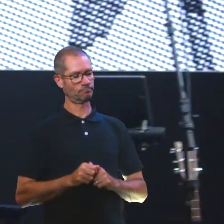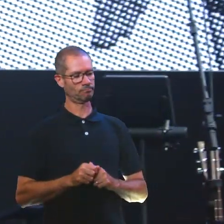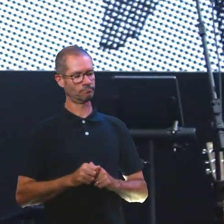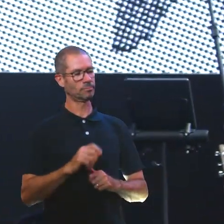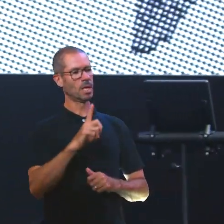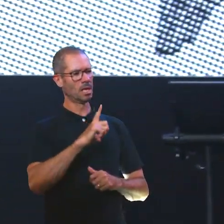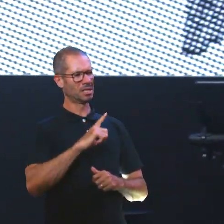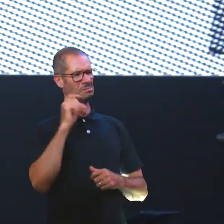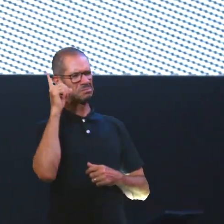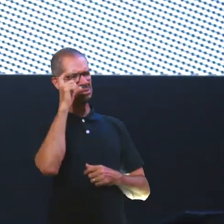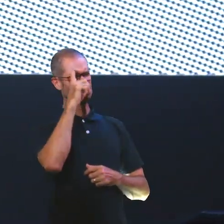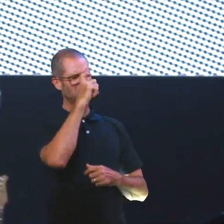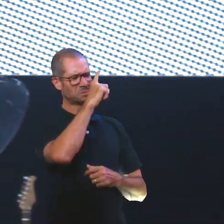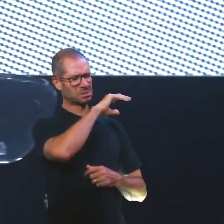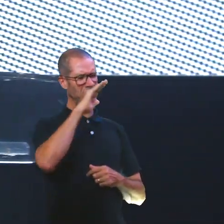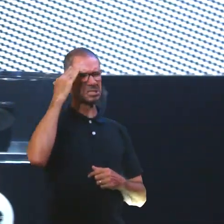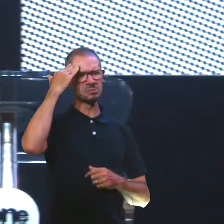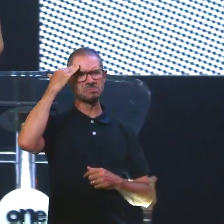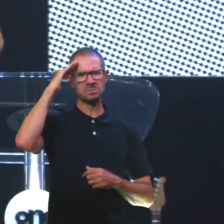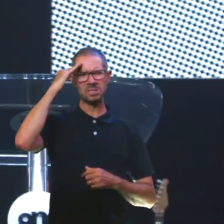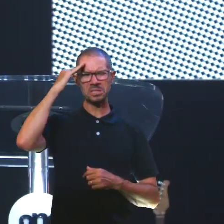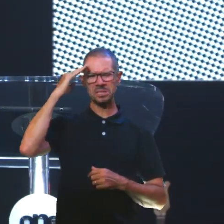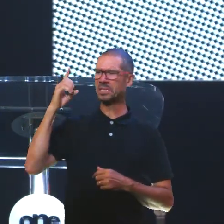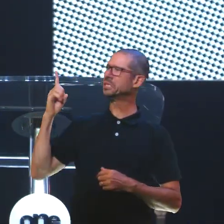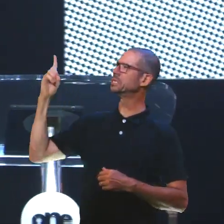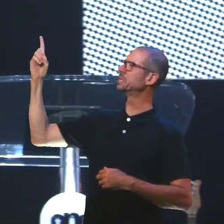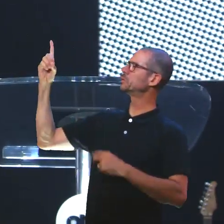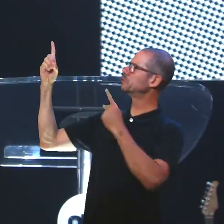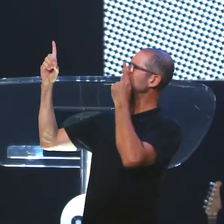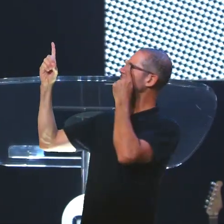eu tenho muita dificuldade de entender Deus como Pai.